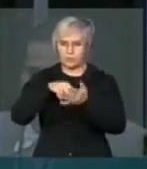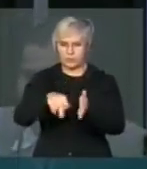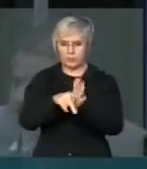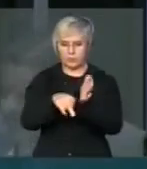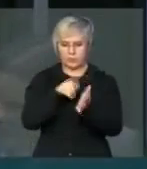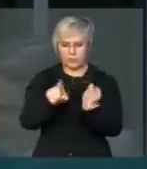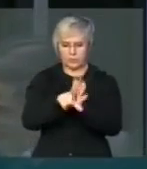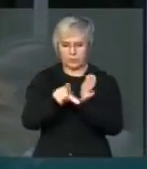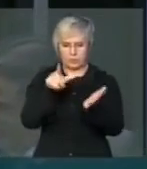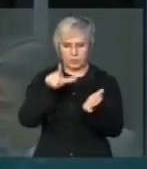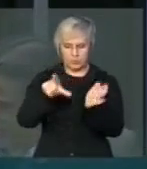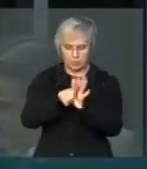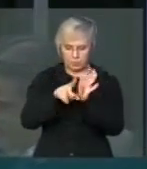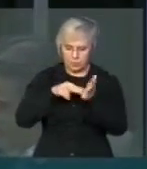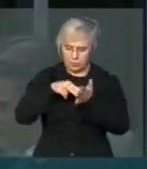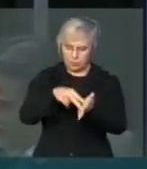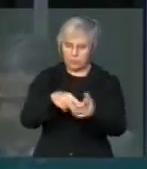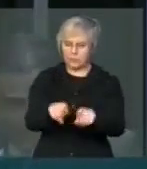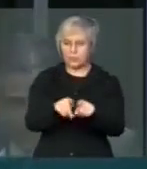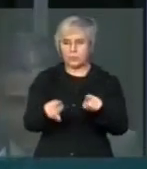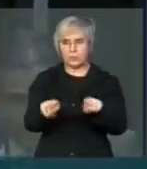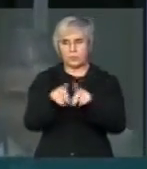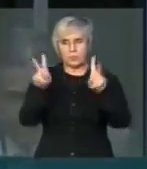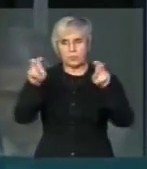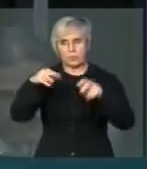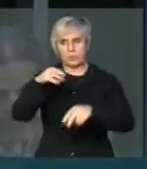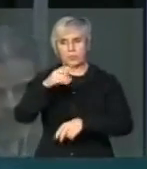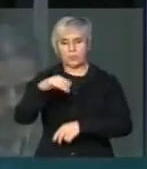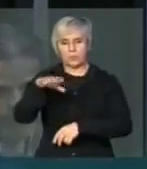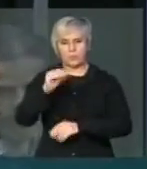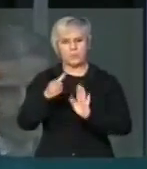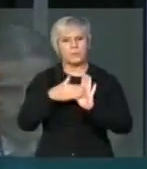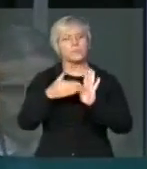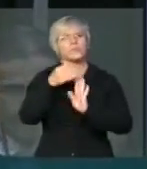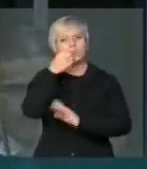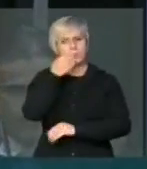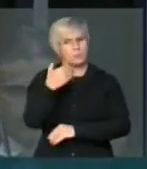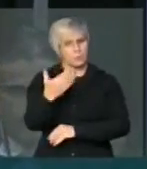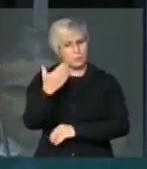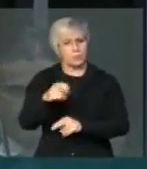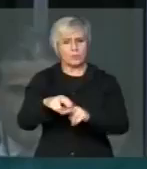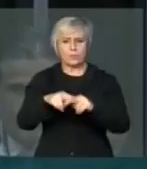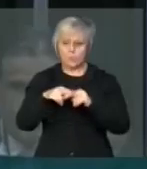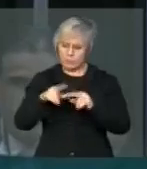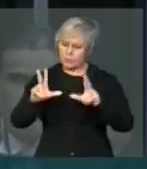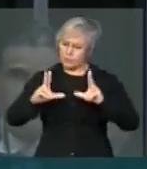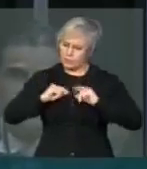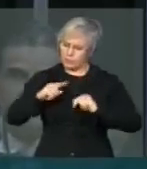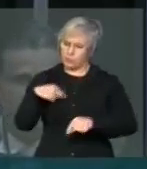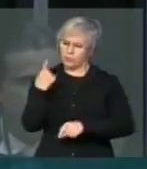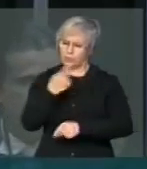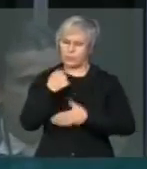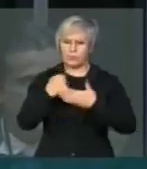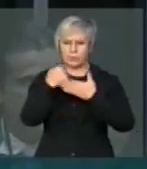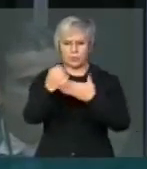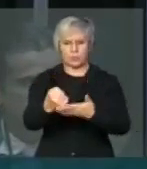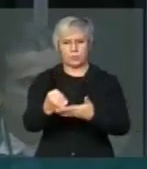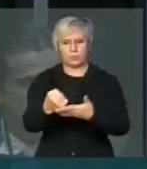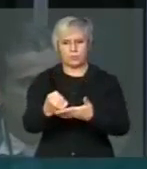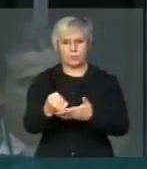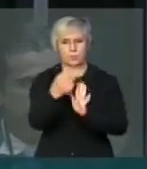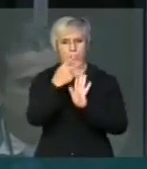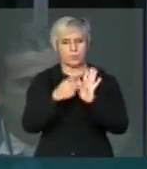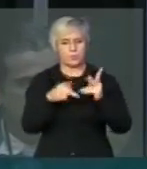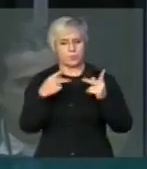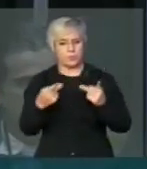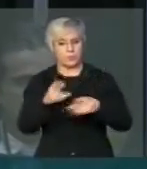leis. Quanto ao mérito, a proposta é louvável e, por conseguinte, merece o nosso apoio. O